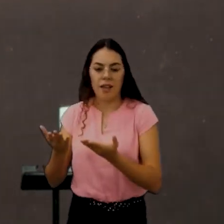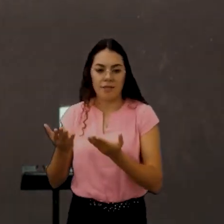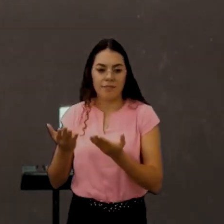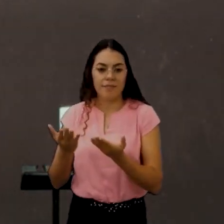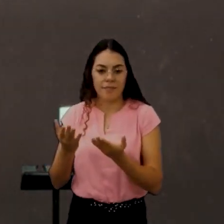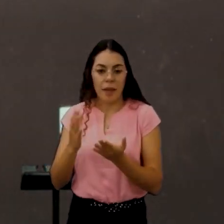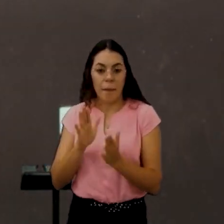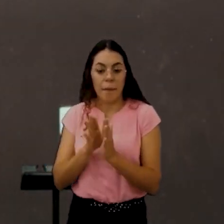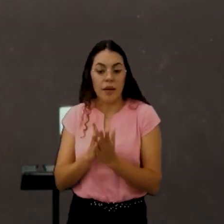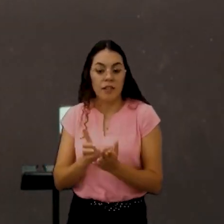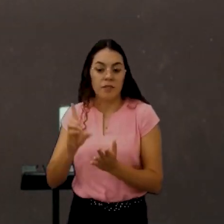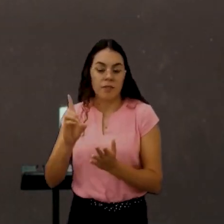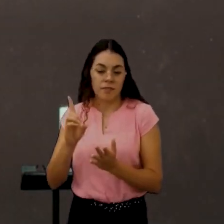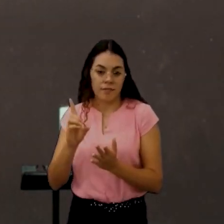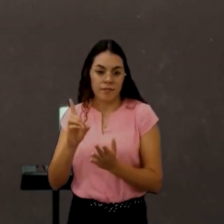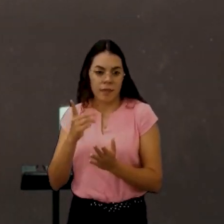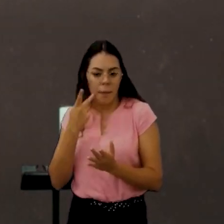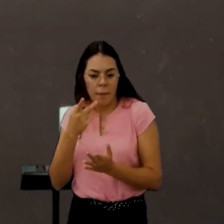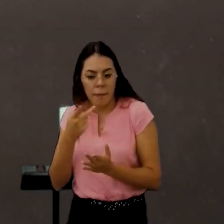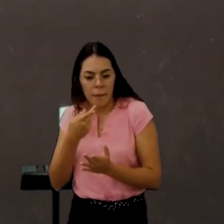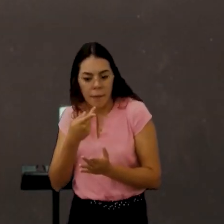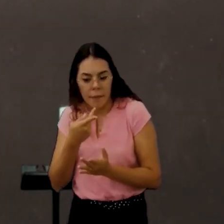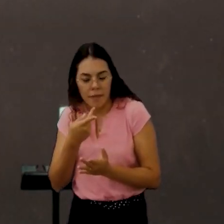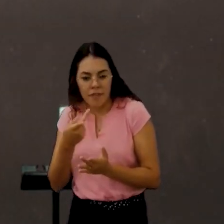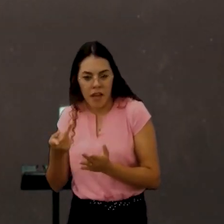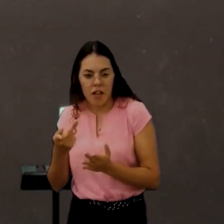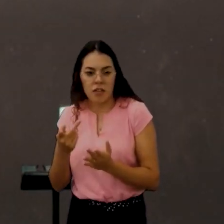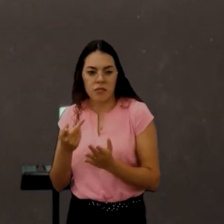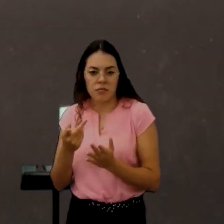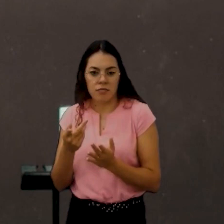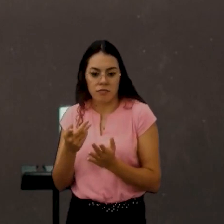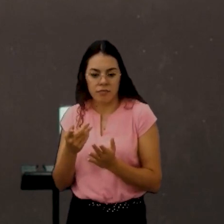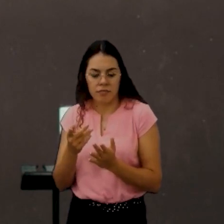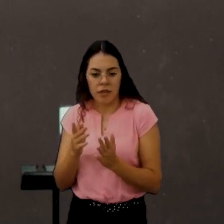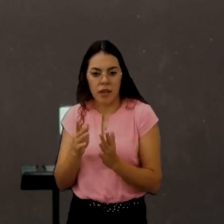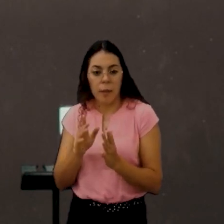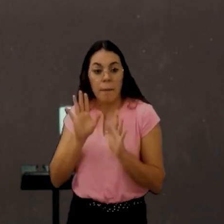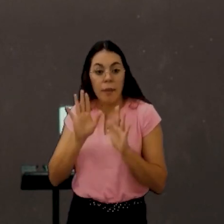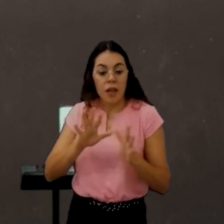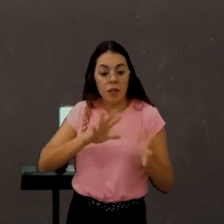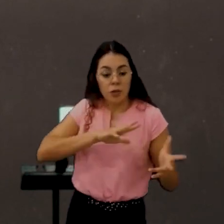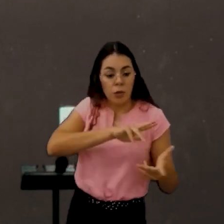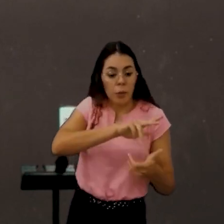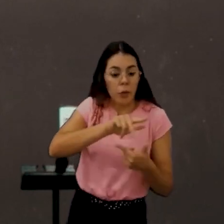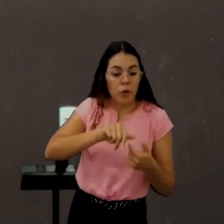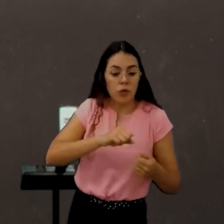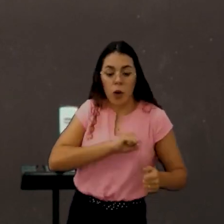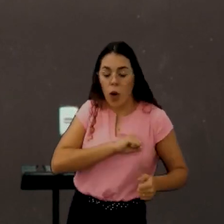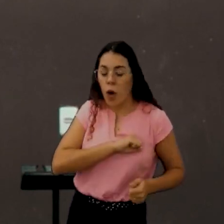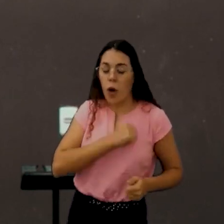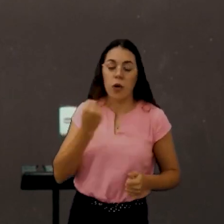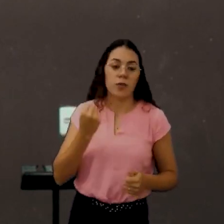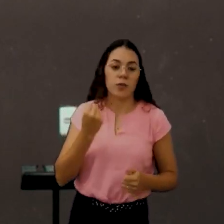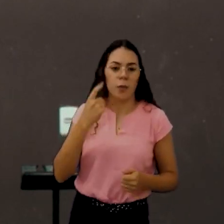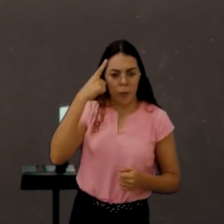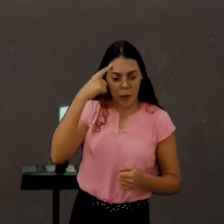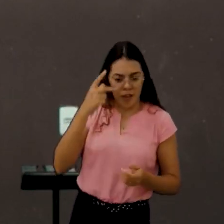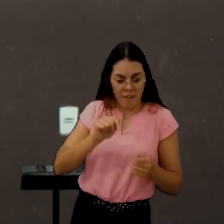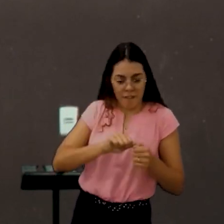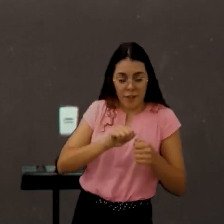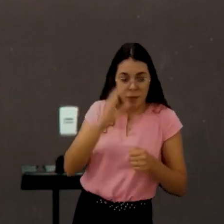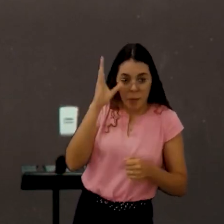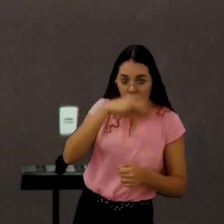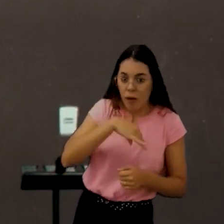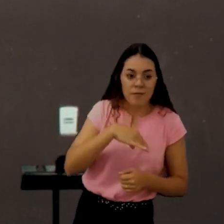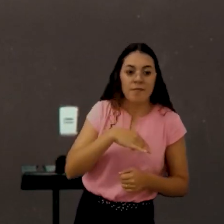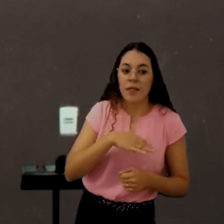dizendo: Pai, eu dei a eles a tua palavra. E o mundo os odiou. Por quê? Porque eles fizeram mal? Não, porque eles receberam